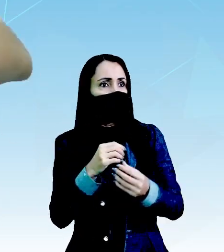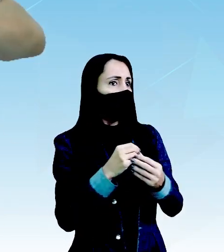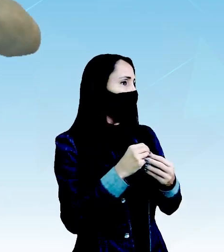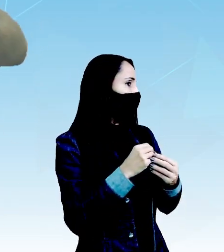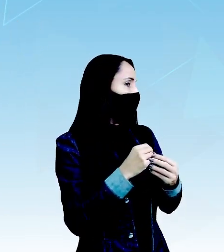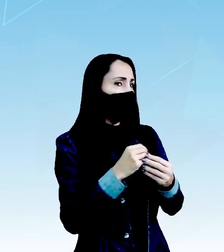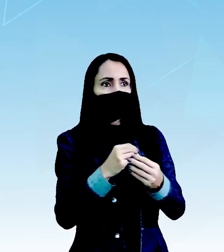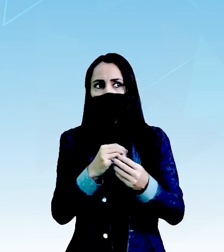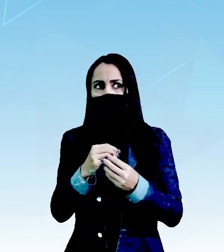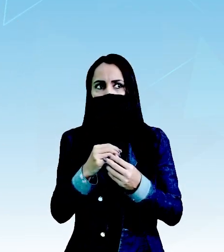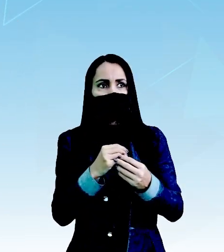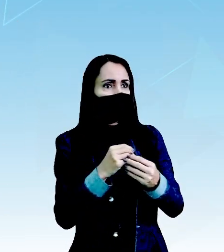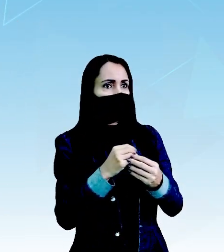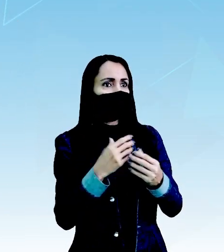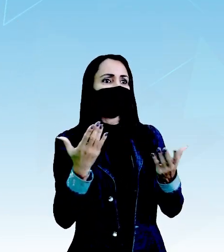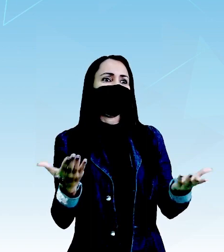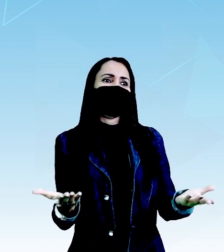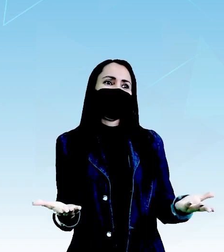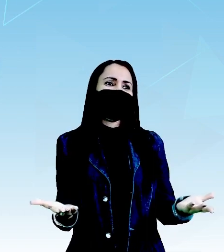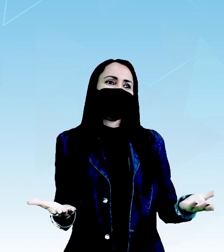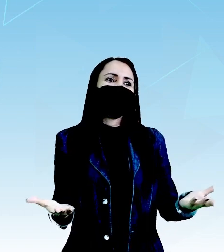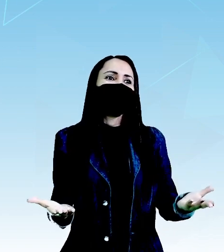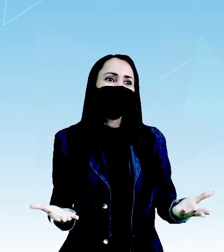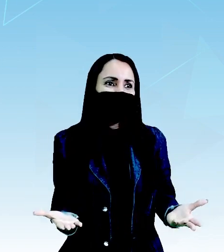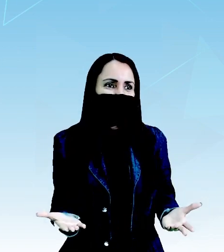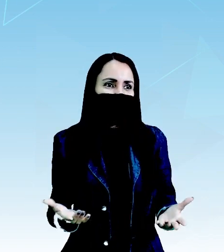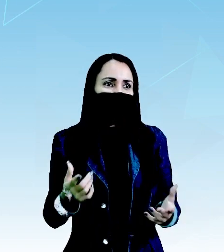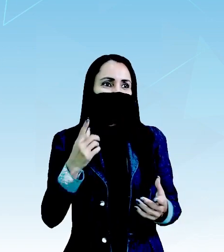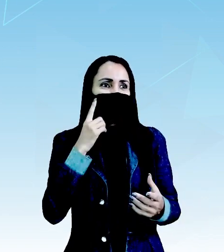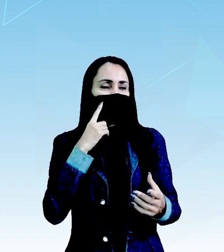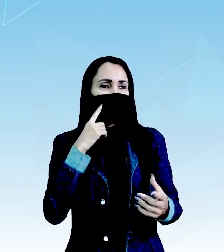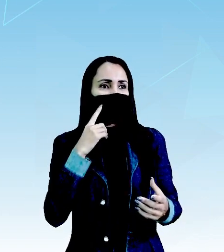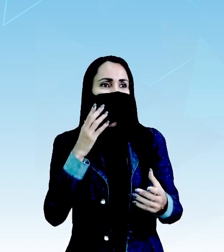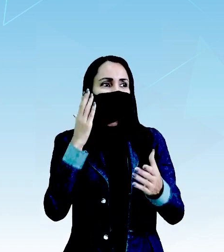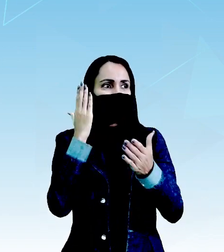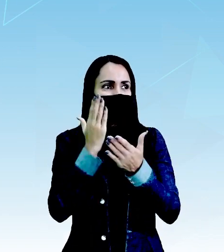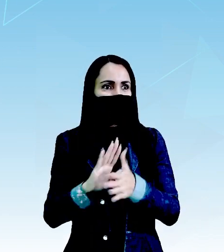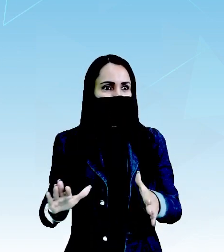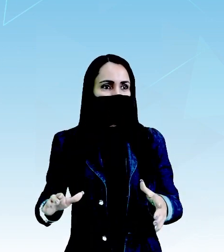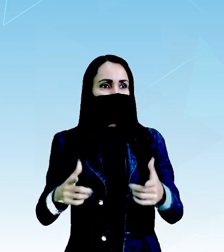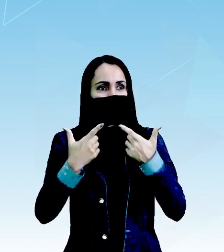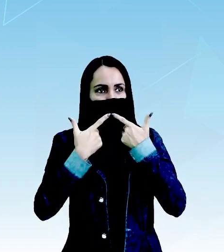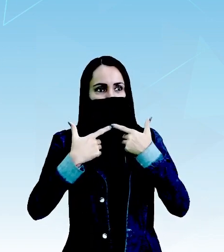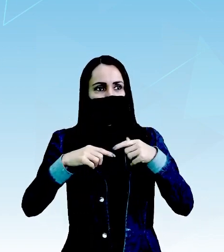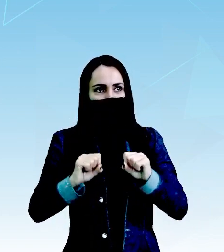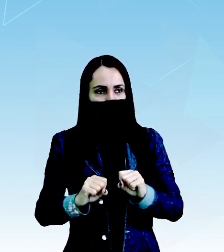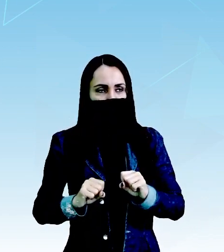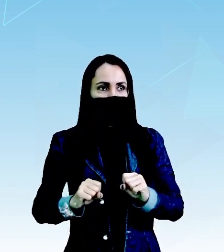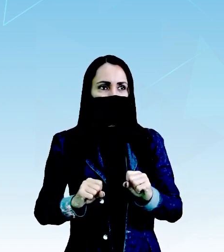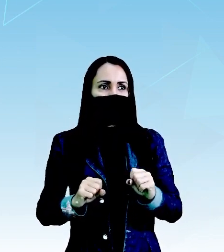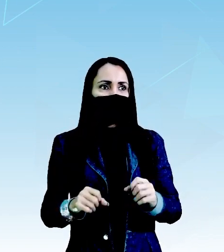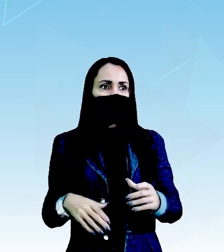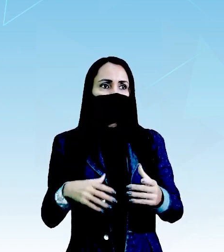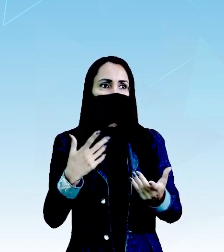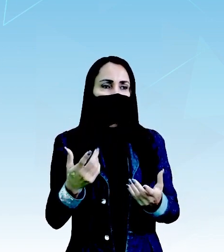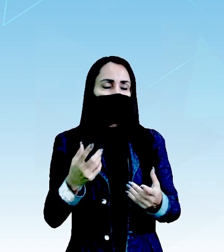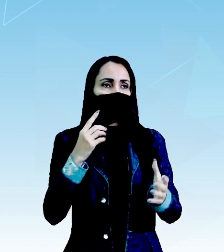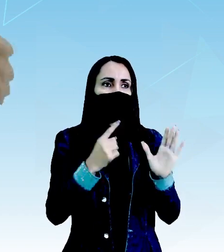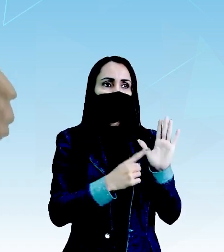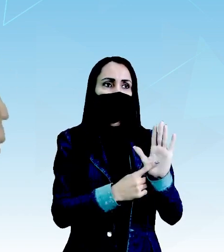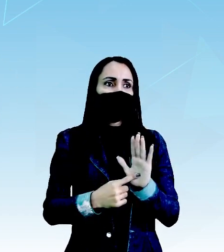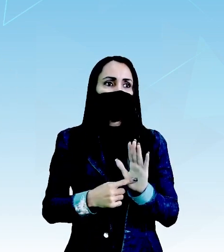há uma comicidade, que é justamente essa quebra da linguagem do dia a dia, mostrando o outro lado,